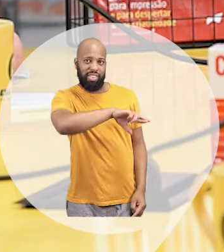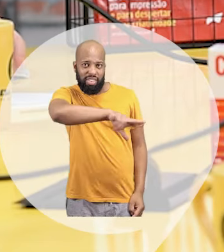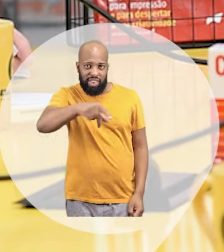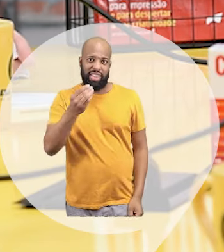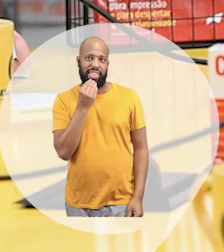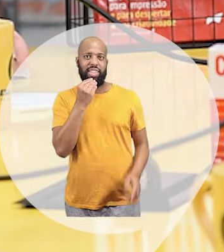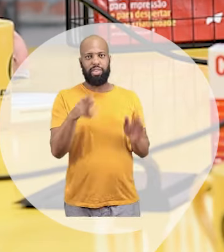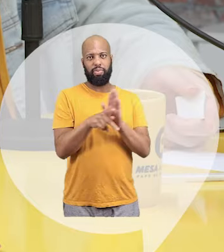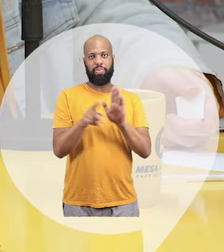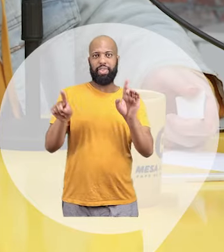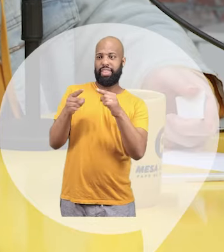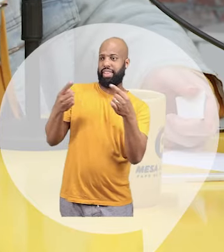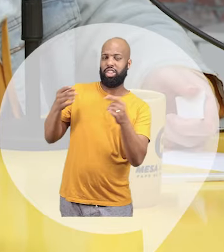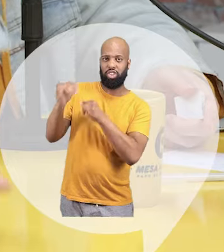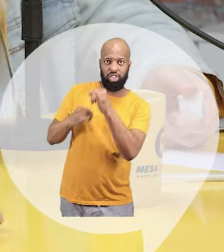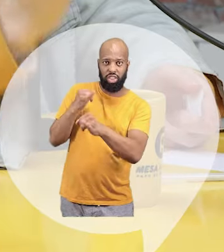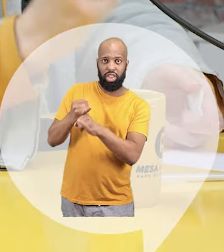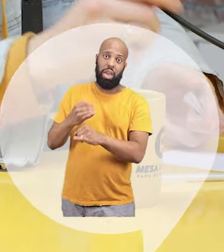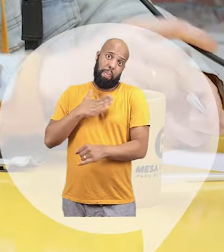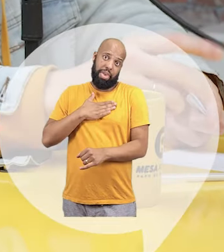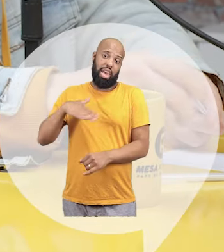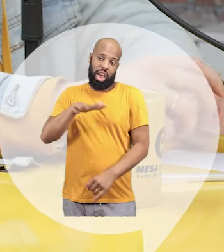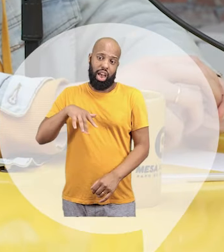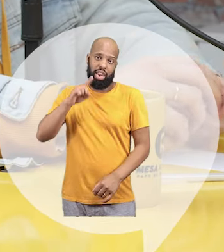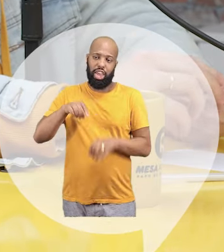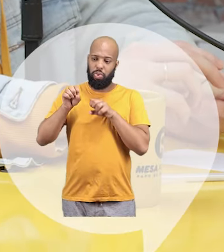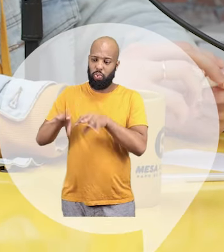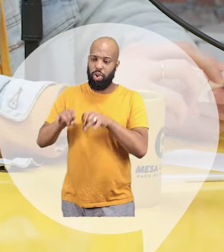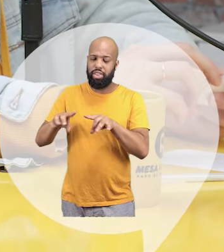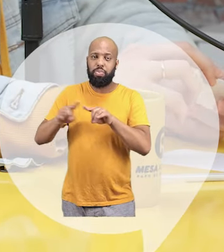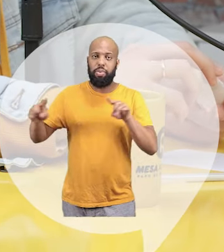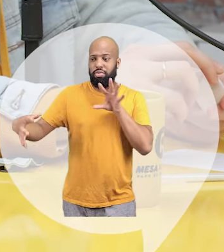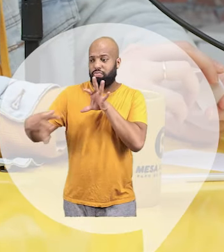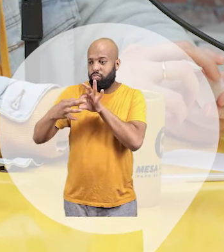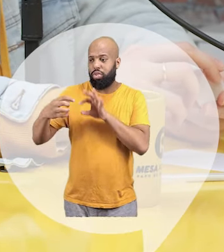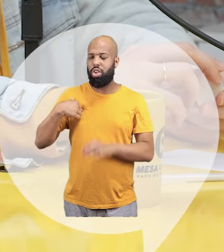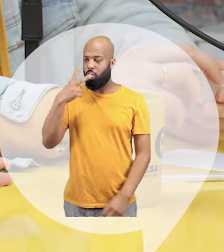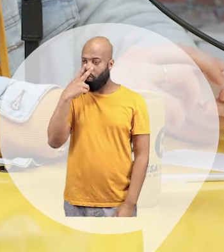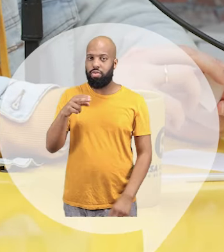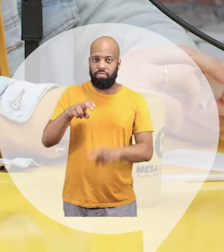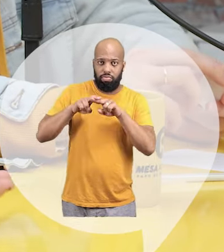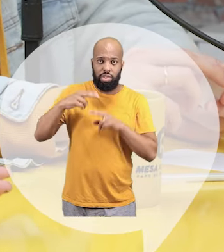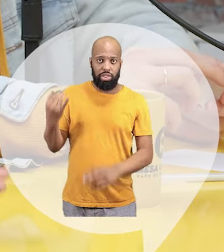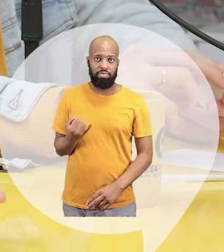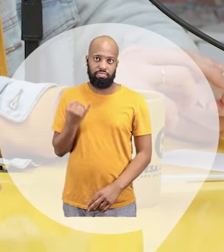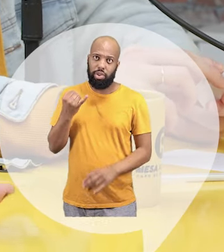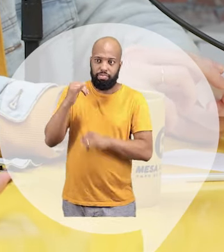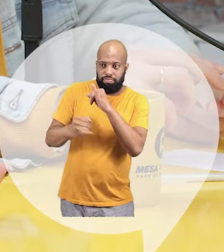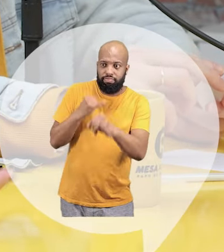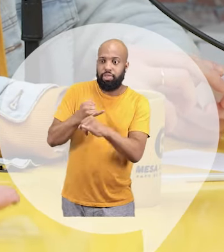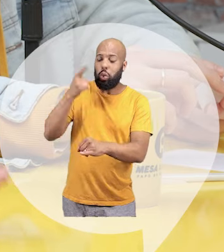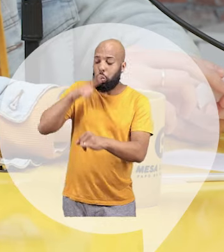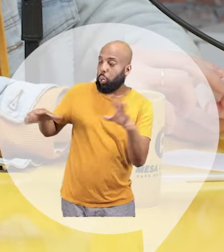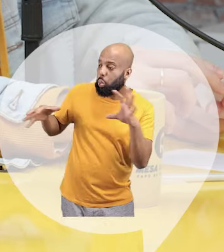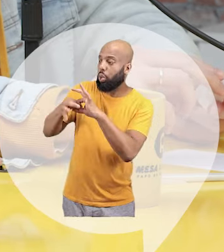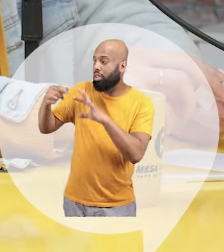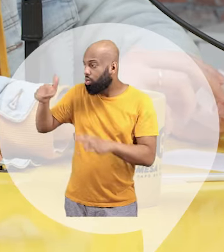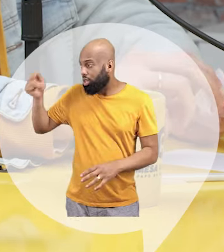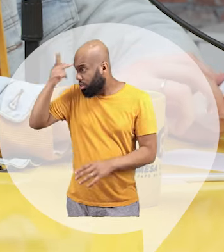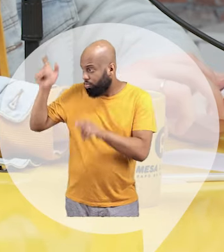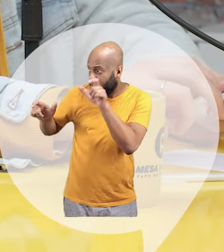possibilidades na internet também não só eu falo da minha área porque a educação Mas então essas conexões eu acredito que através da internet você tenha feito várias